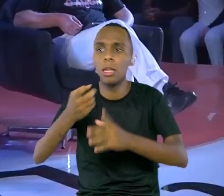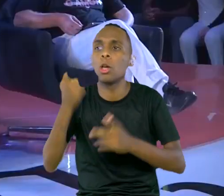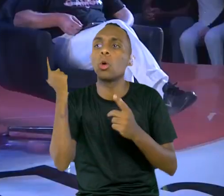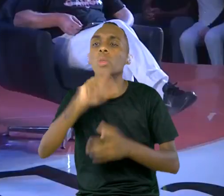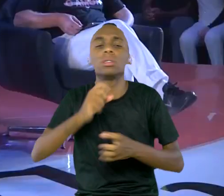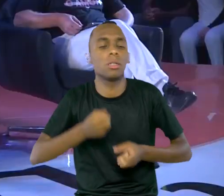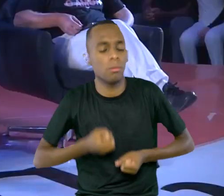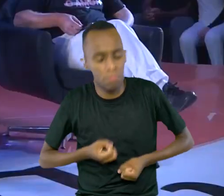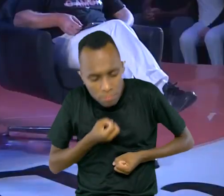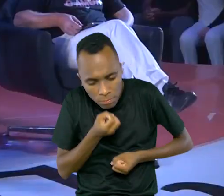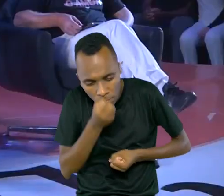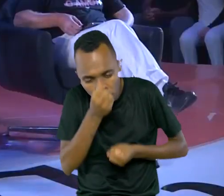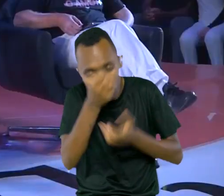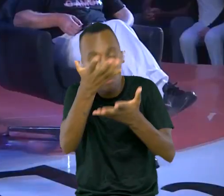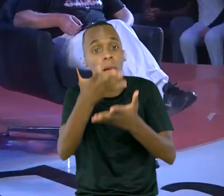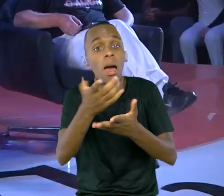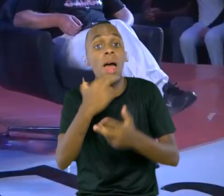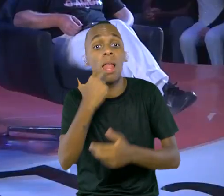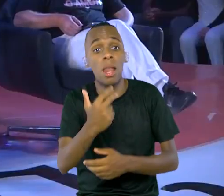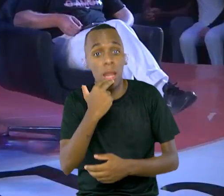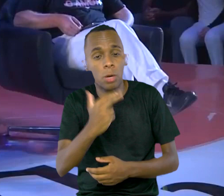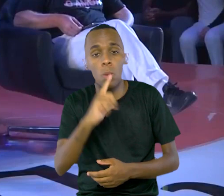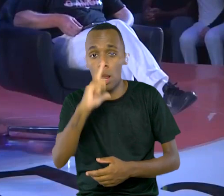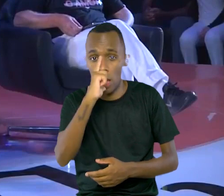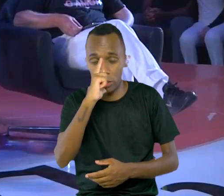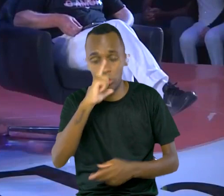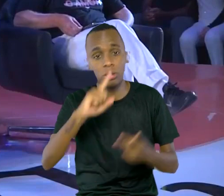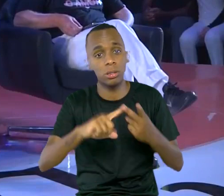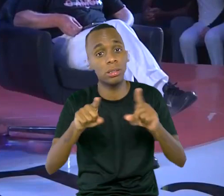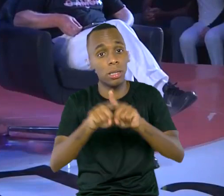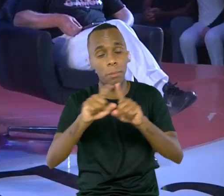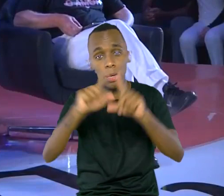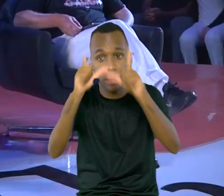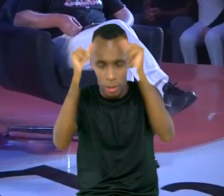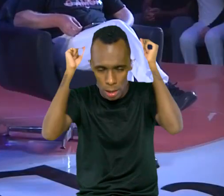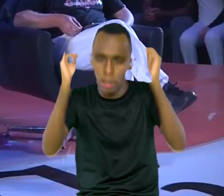ele declamava em grego e em latim.